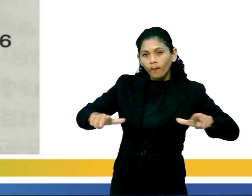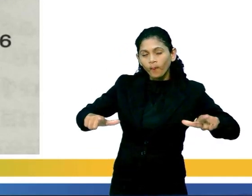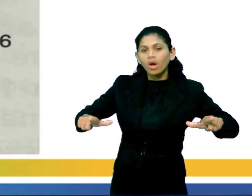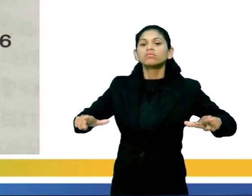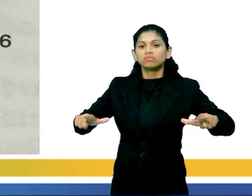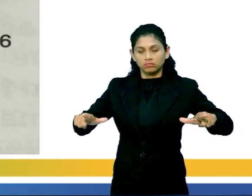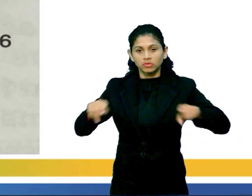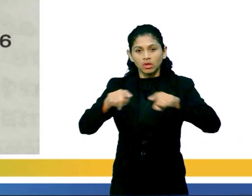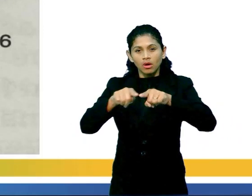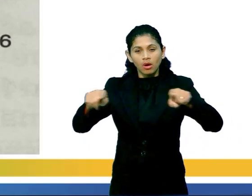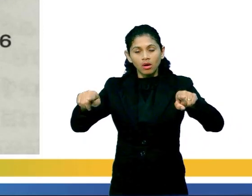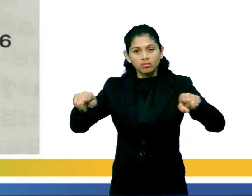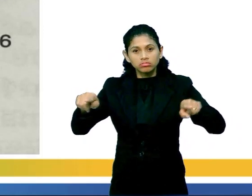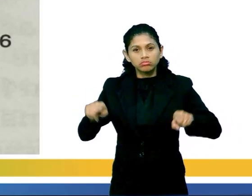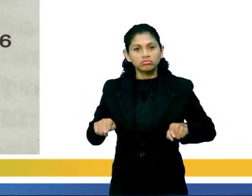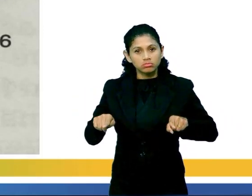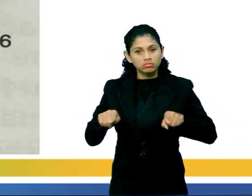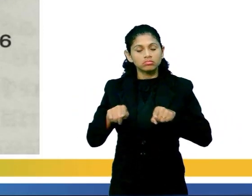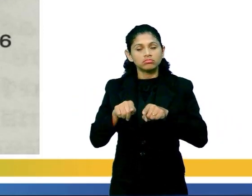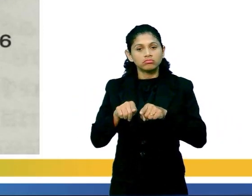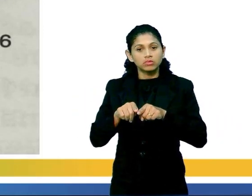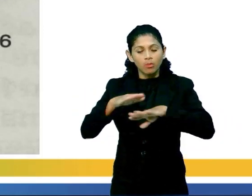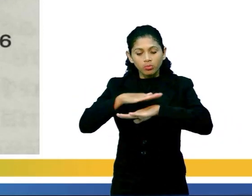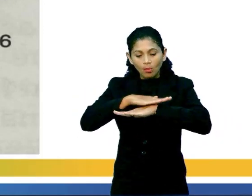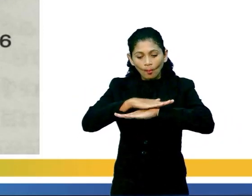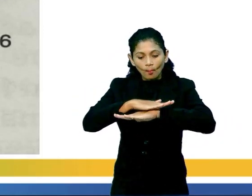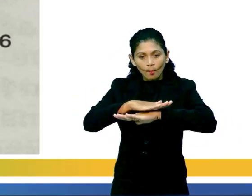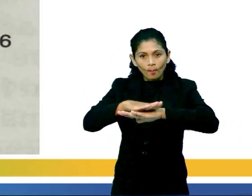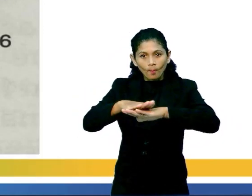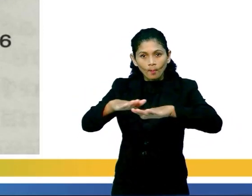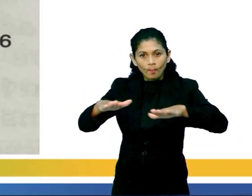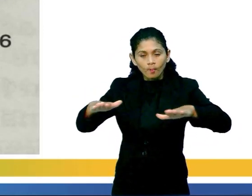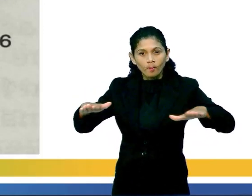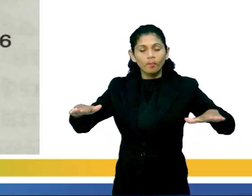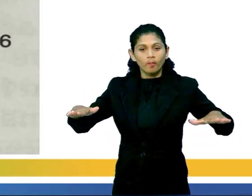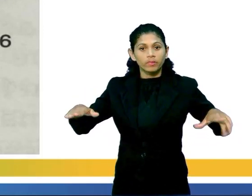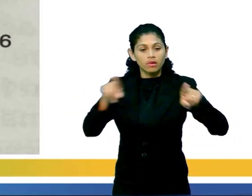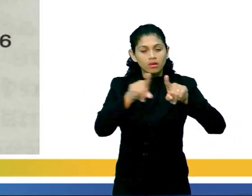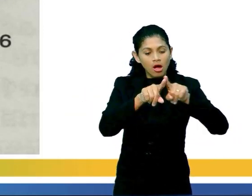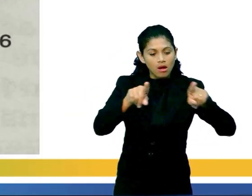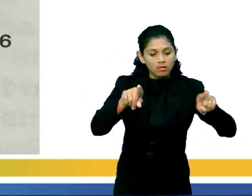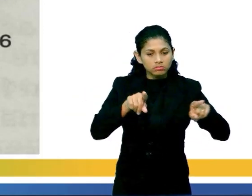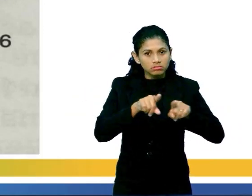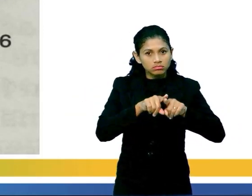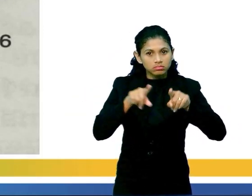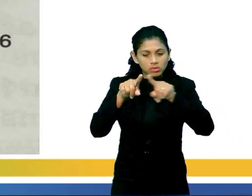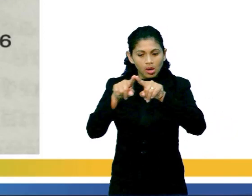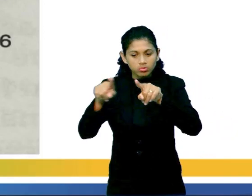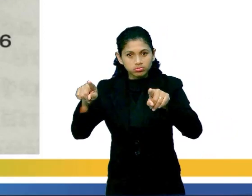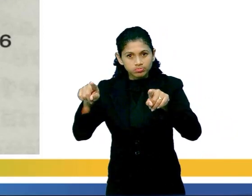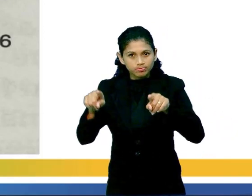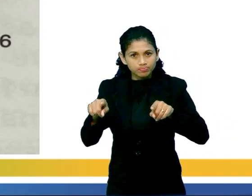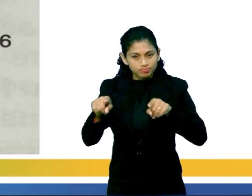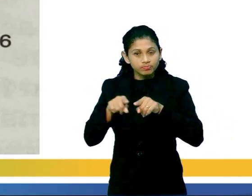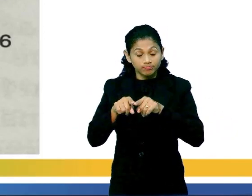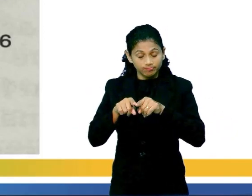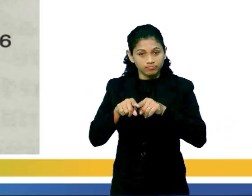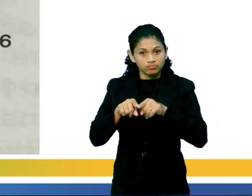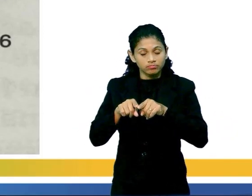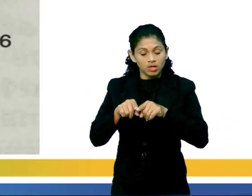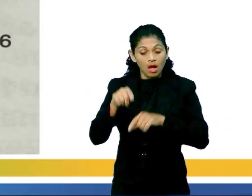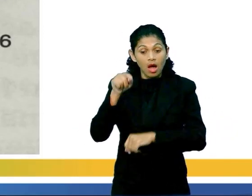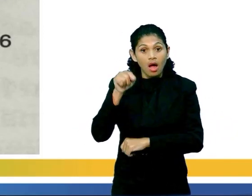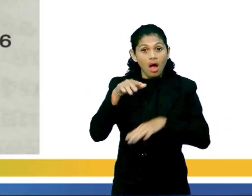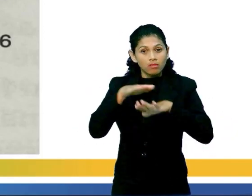festas será revertido com um piso de cerâmica. Nesse salão, há 2 colunas